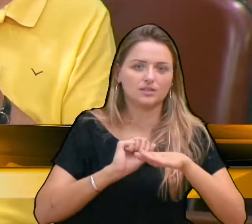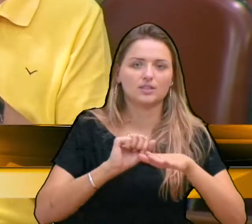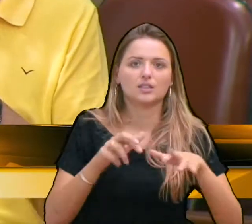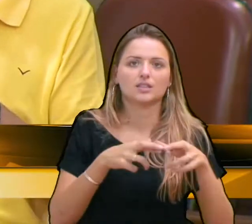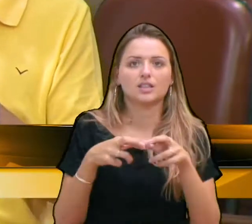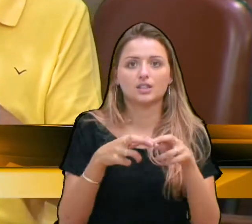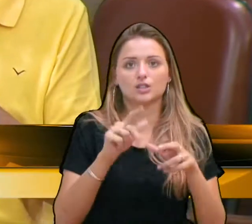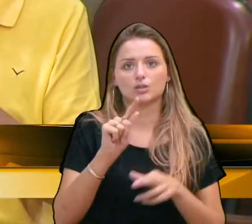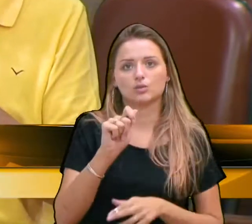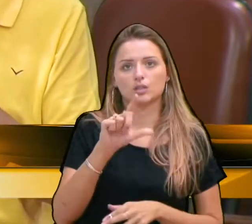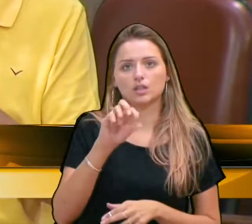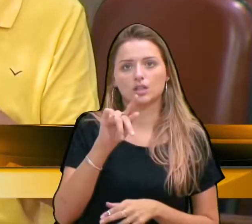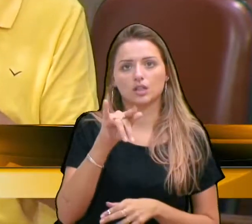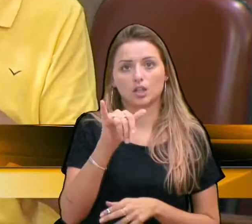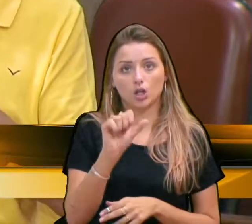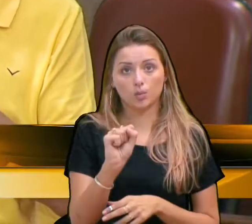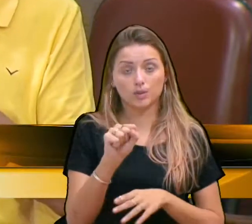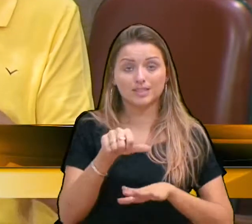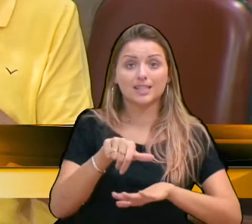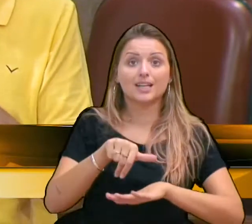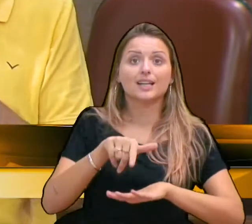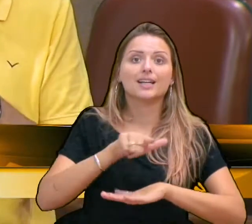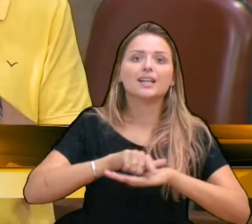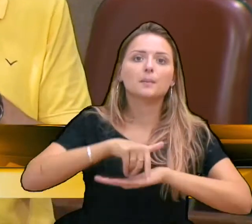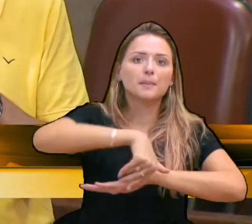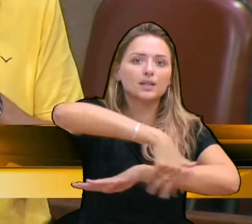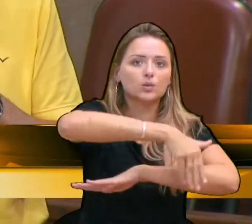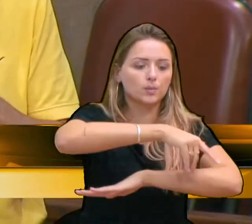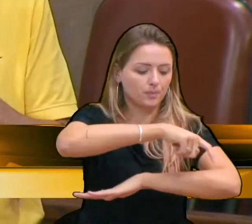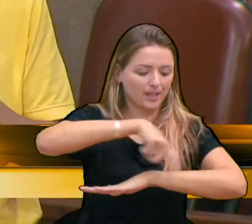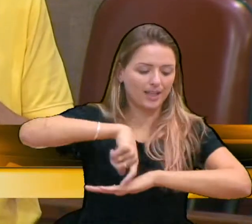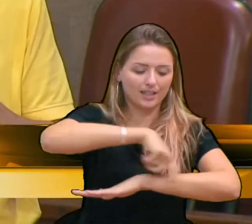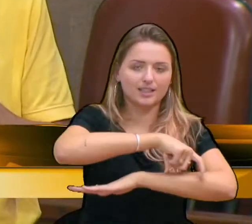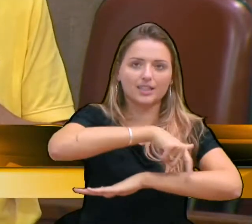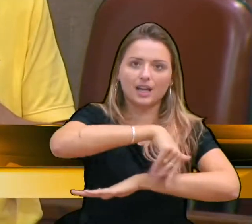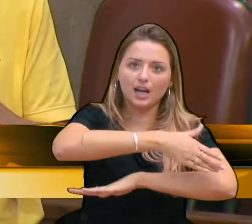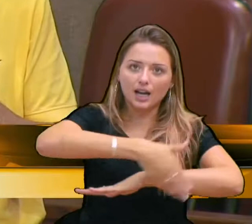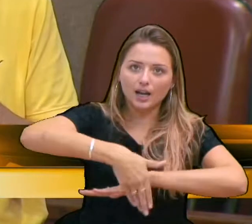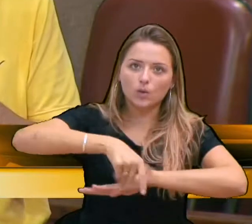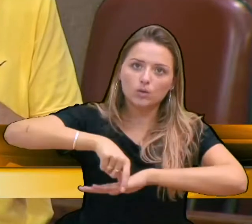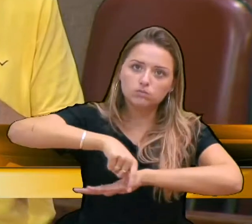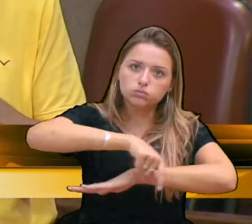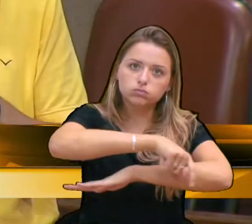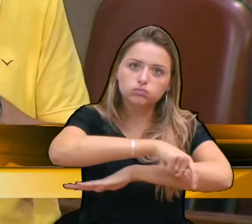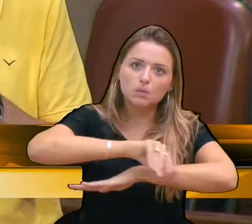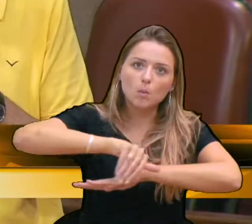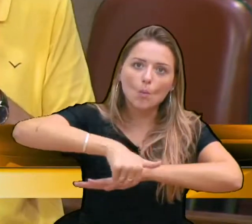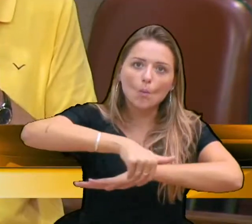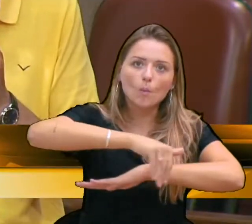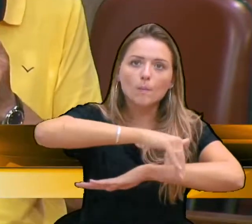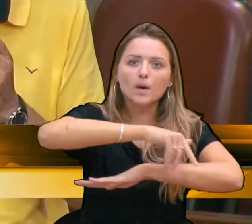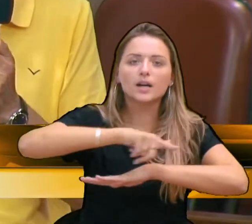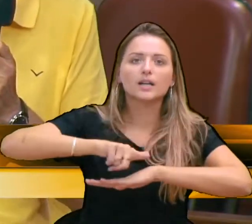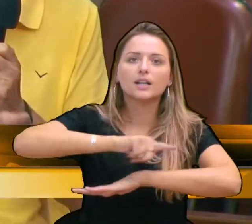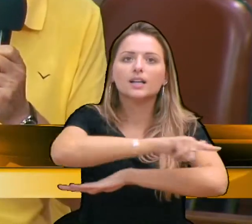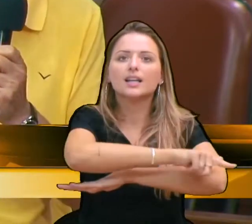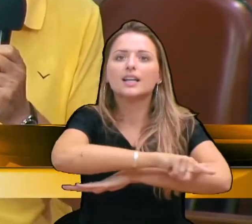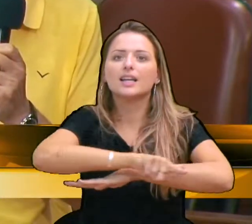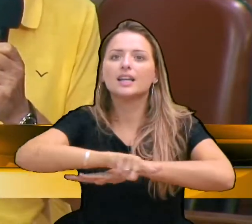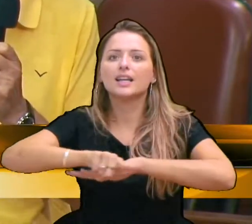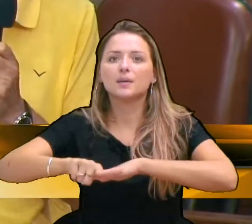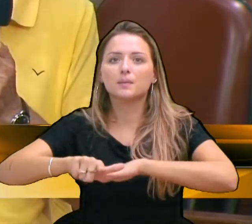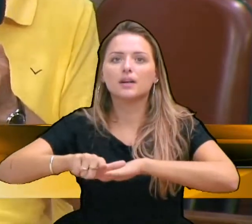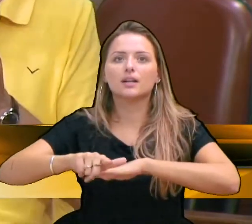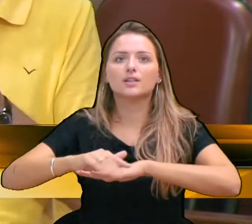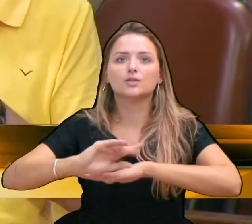limpando as calhas da BR-116, que é importante. Só que o que nós percebemos? Funcionários da empreiteira jogando a terra logo para cima